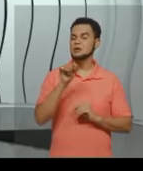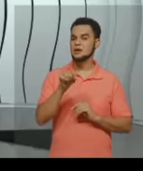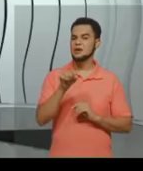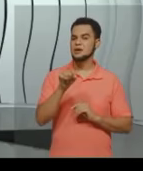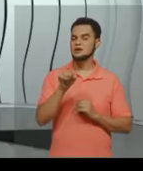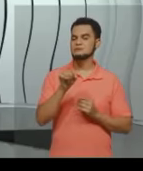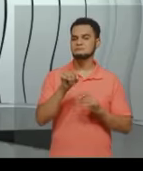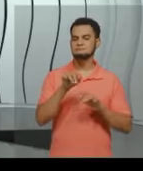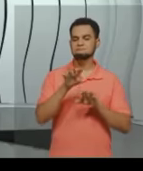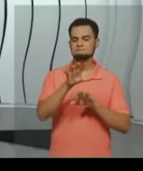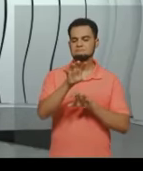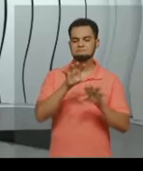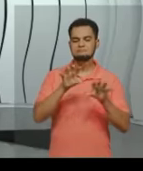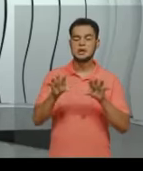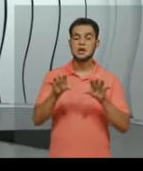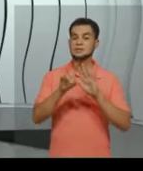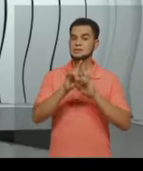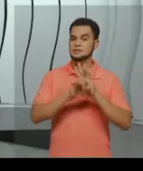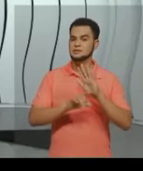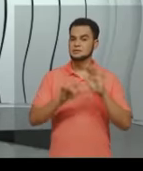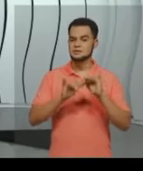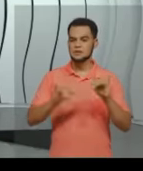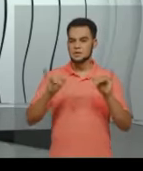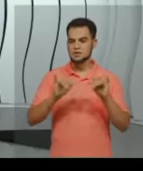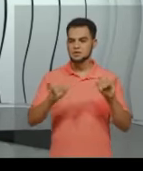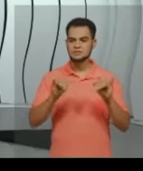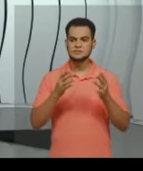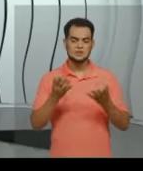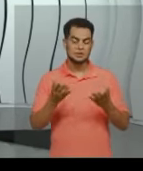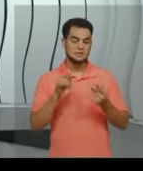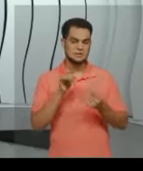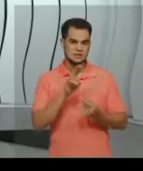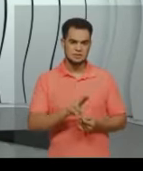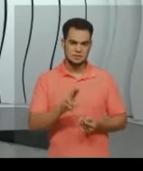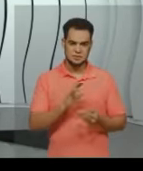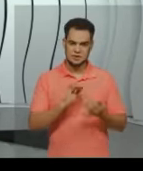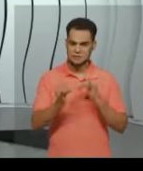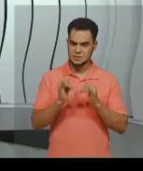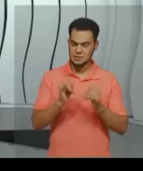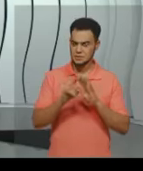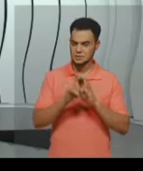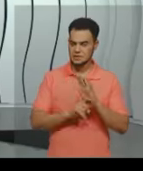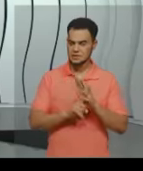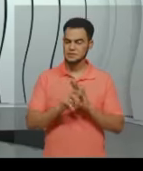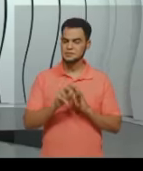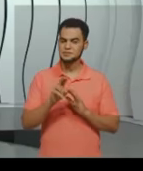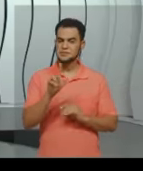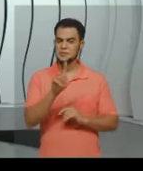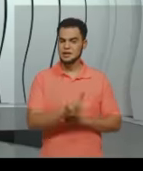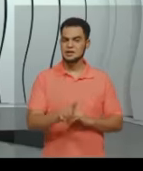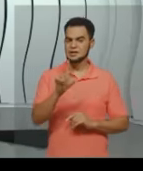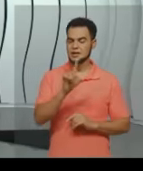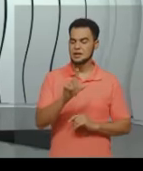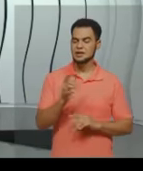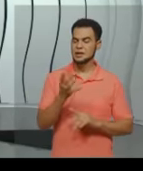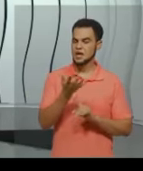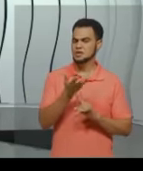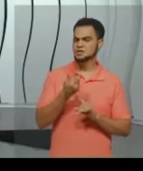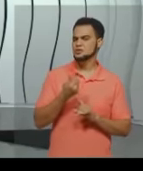O texto informativo, onde você lê para a informação, e o texto literário, que é o texto artístico, que você vai ler sem uma